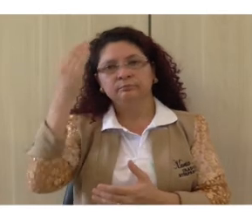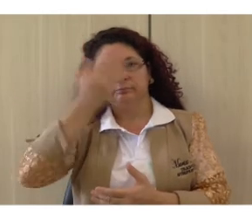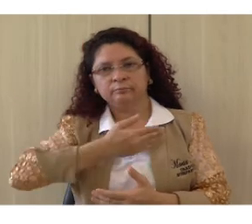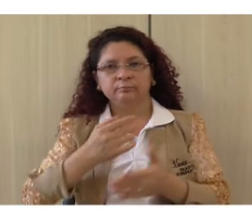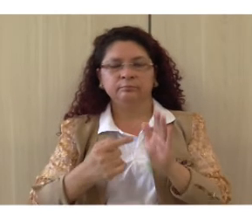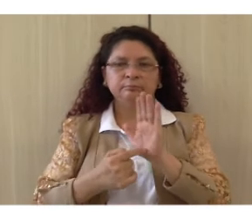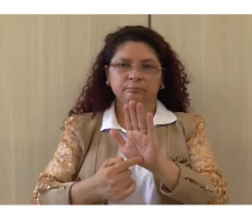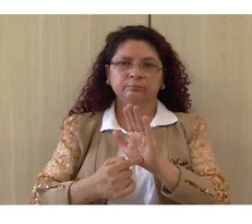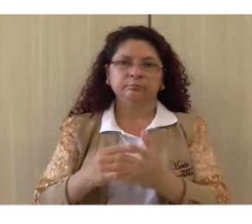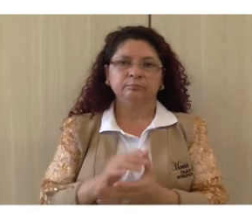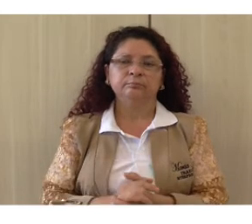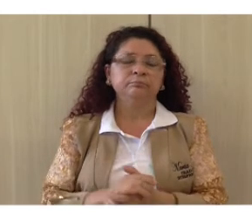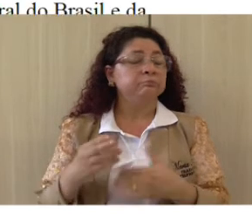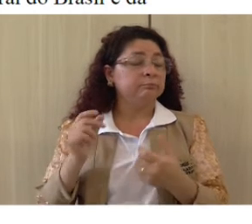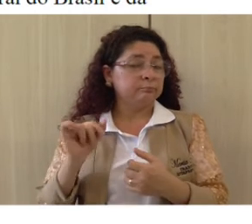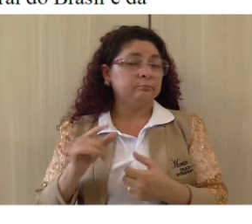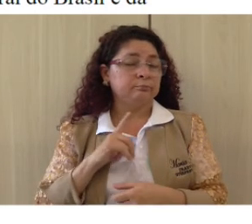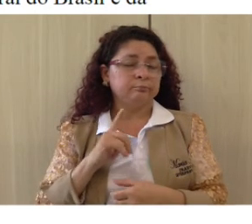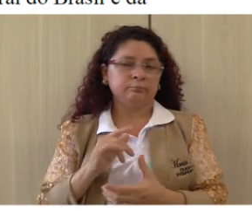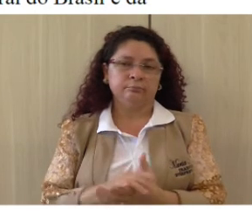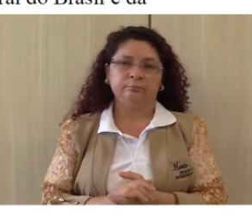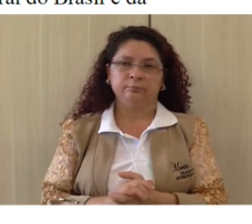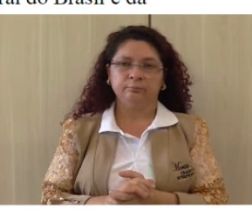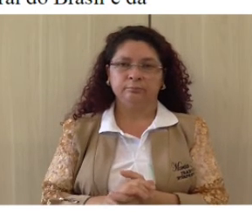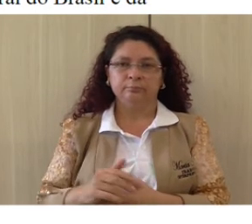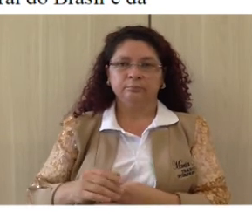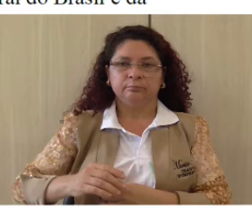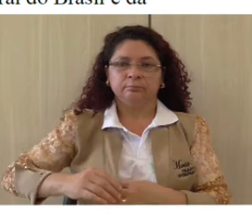de restituição quando houver. C.